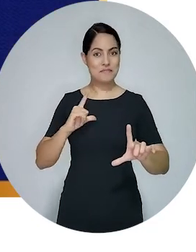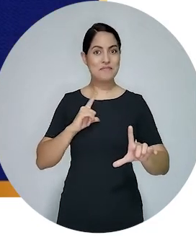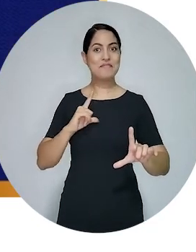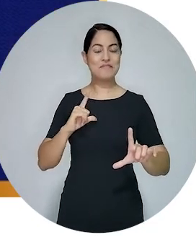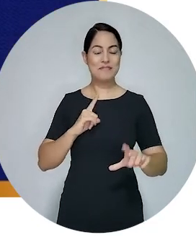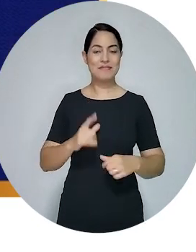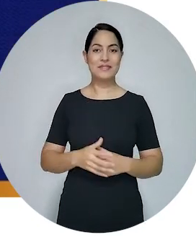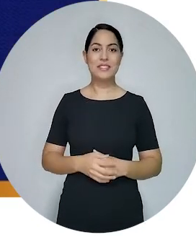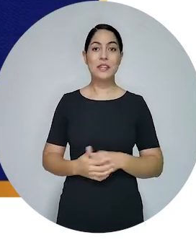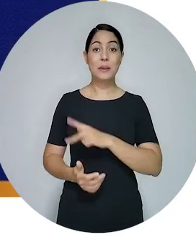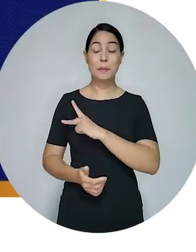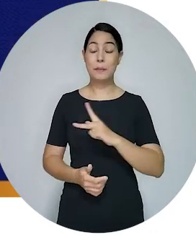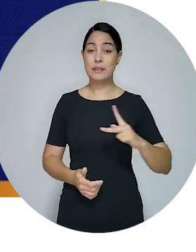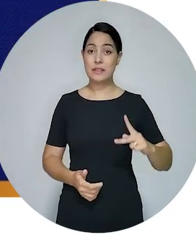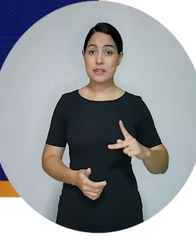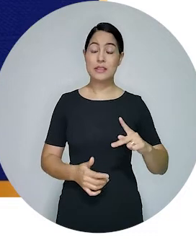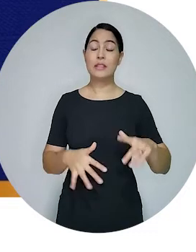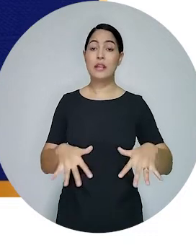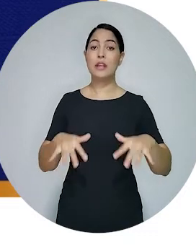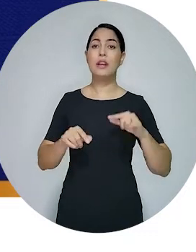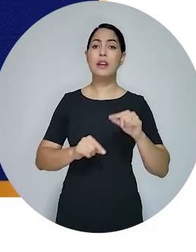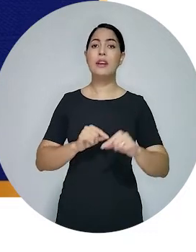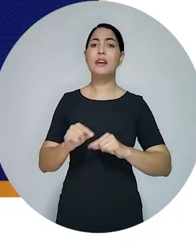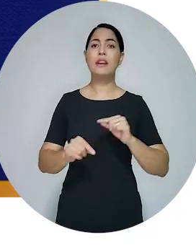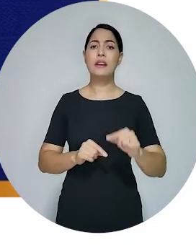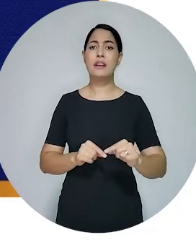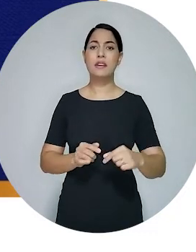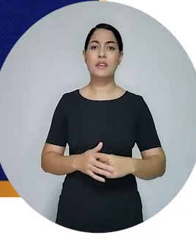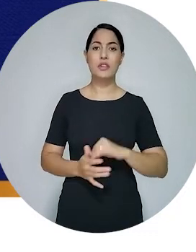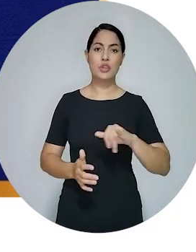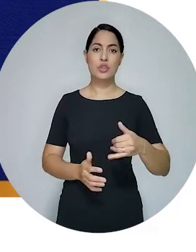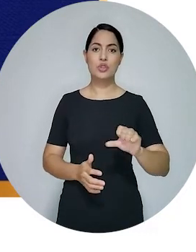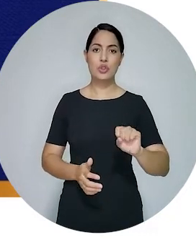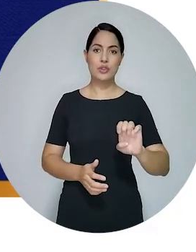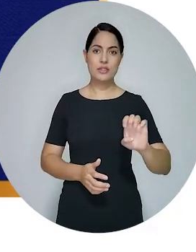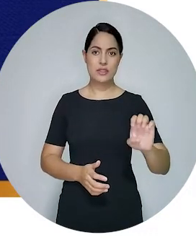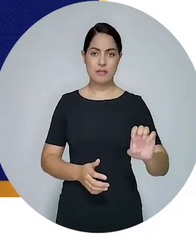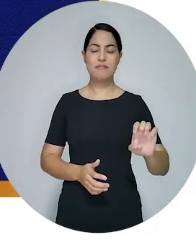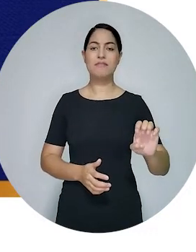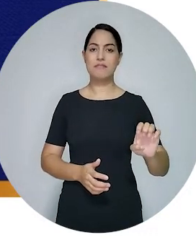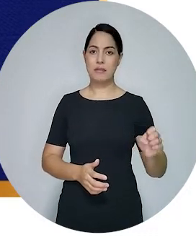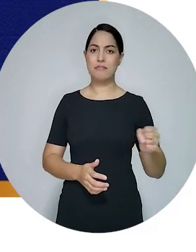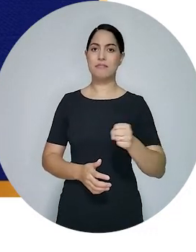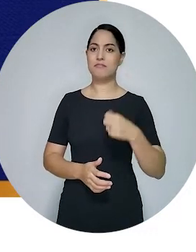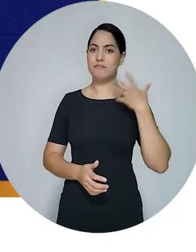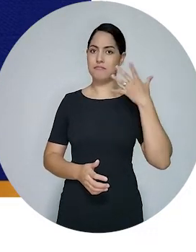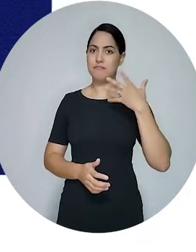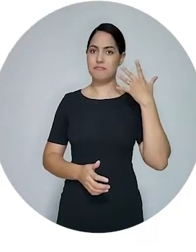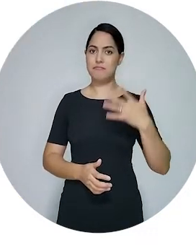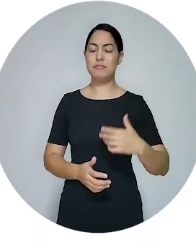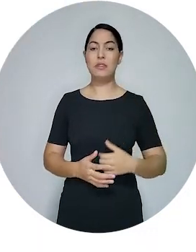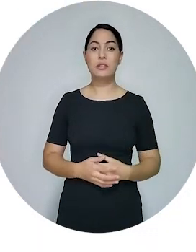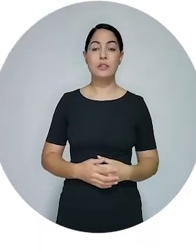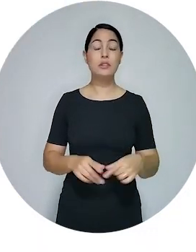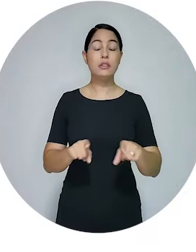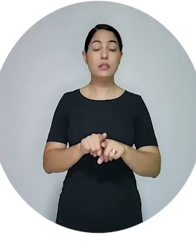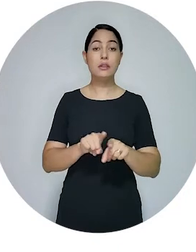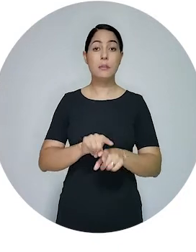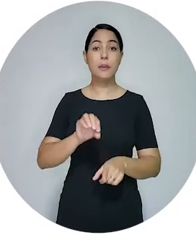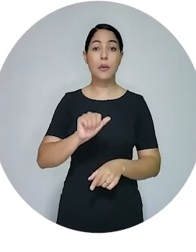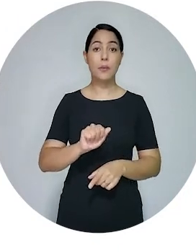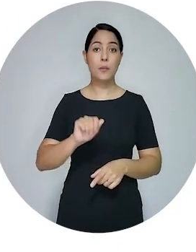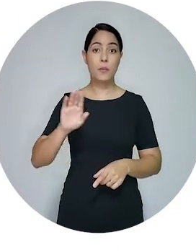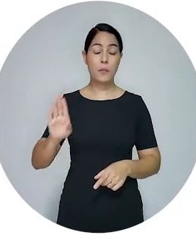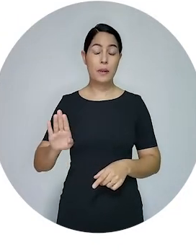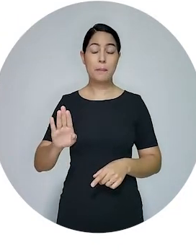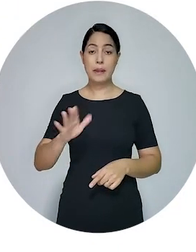tribunal, que foi conduzida pelo presidente da Corte, desembargador federal José Amilcar Machado. OAB aprova a criação do